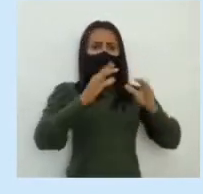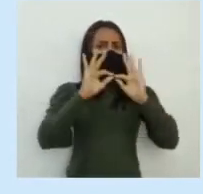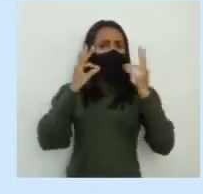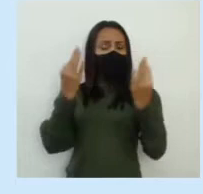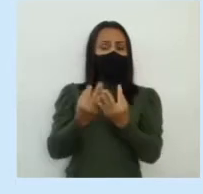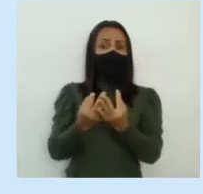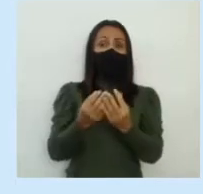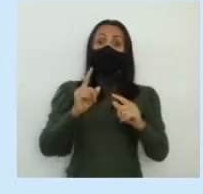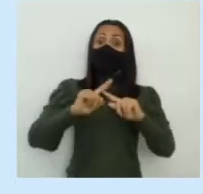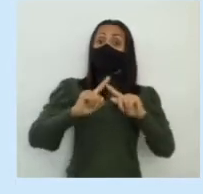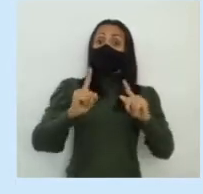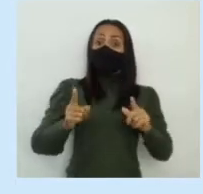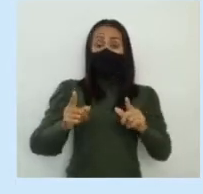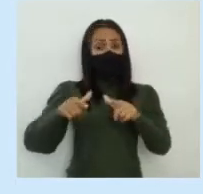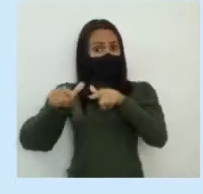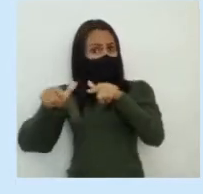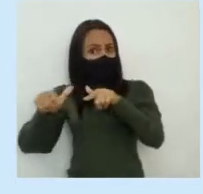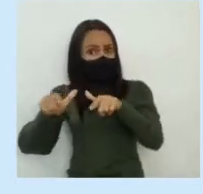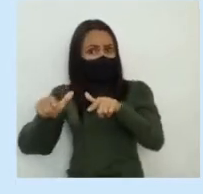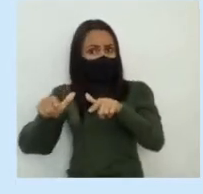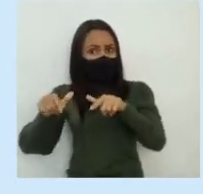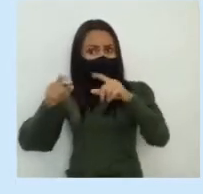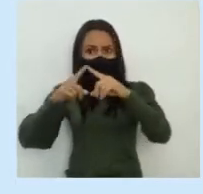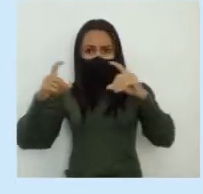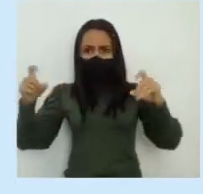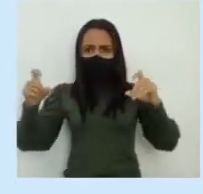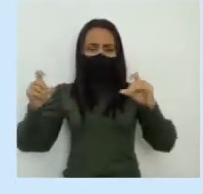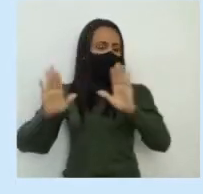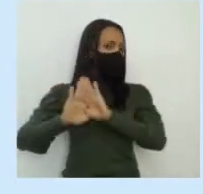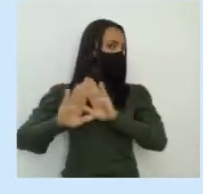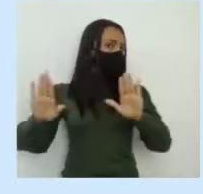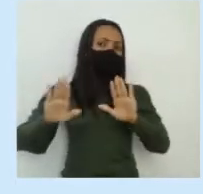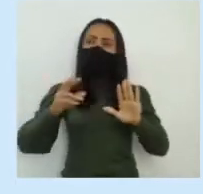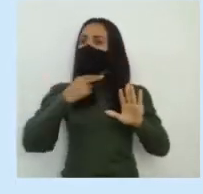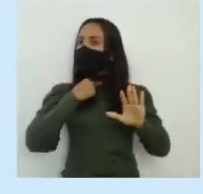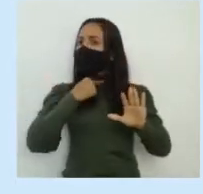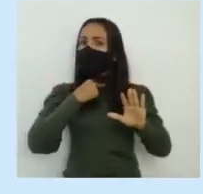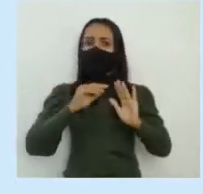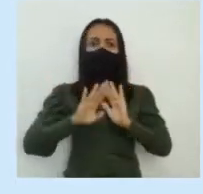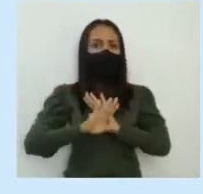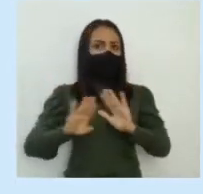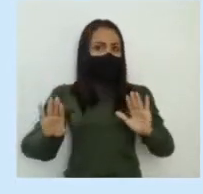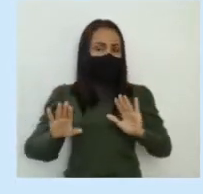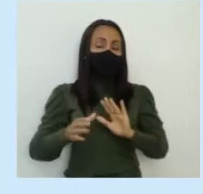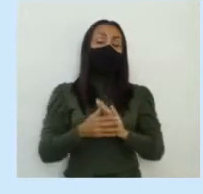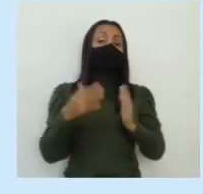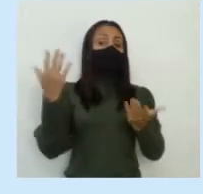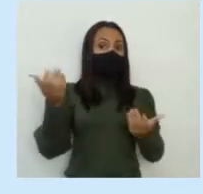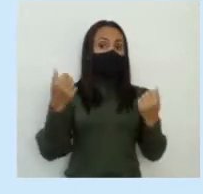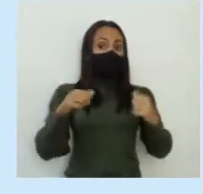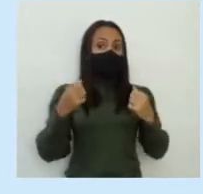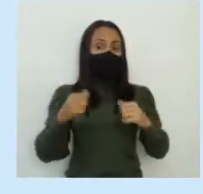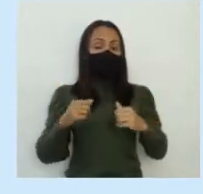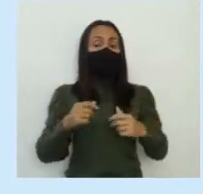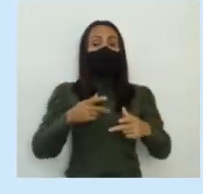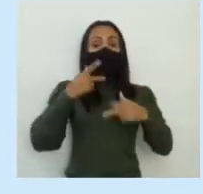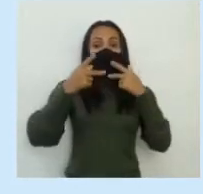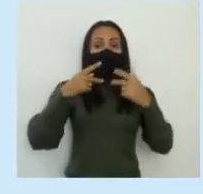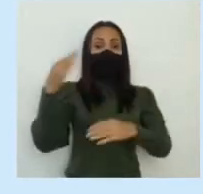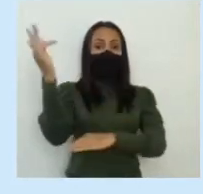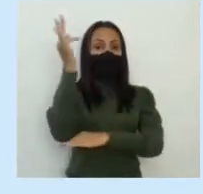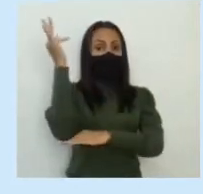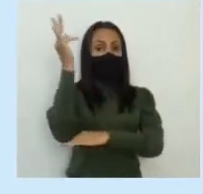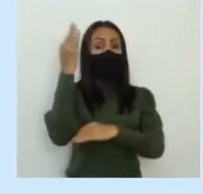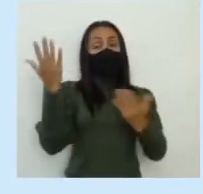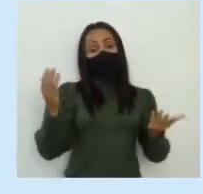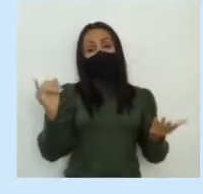família, mas no ambiente de trabalho você vai se adequar ao vocabulário formal daquela instituição. Isso é realmente bem